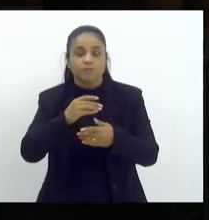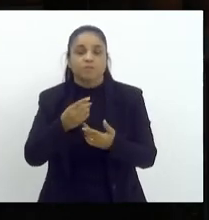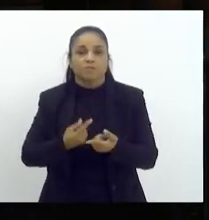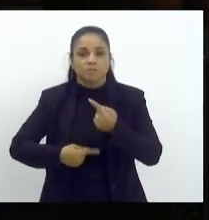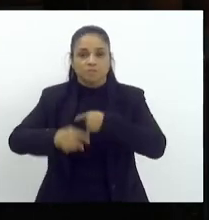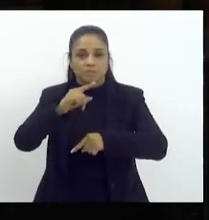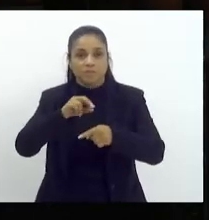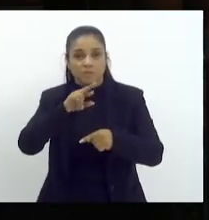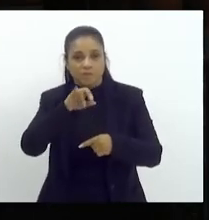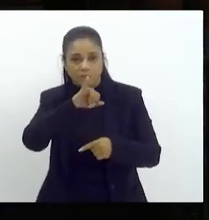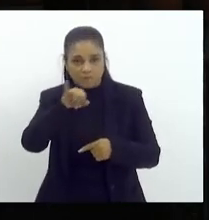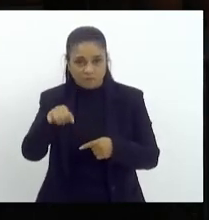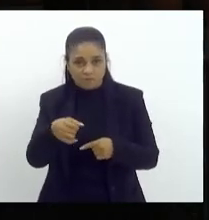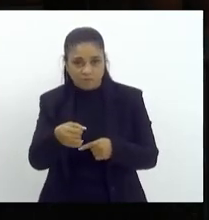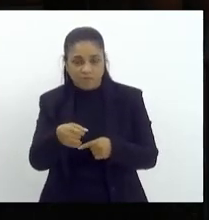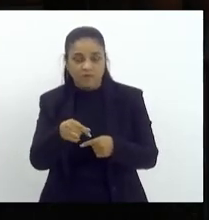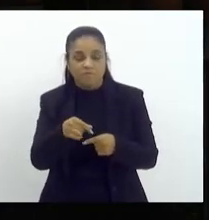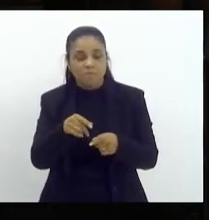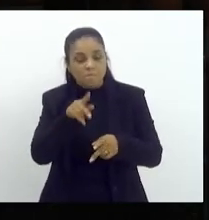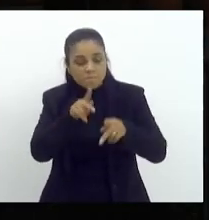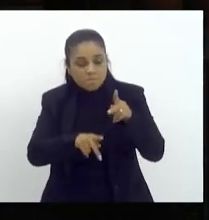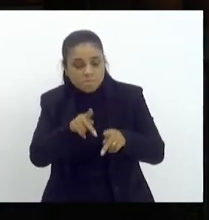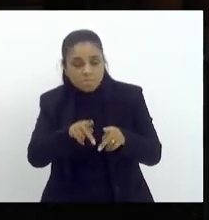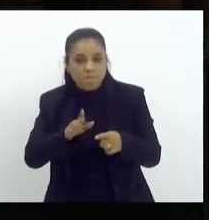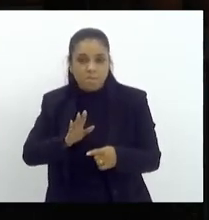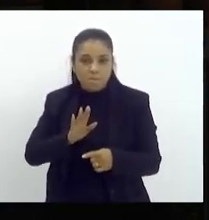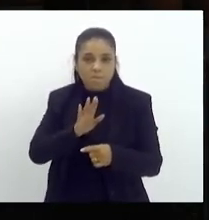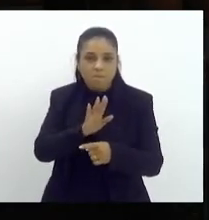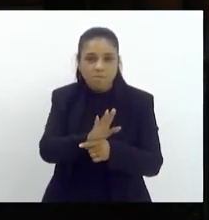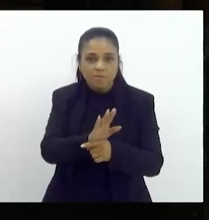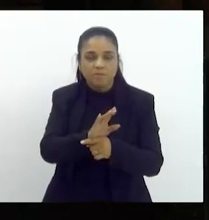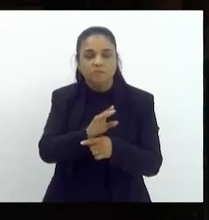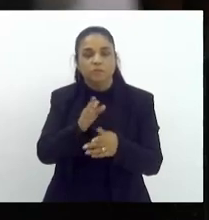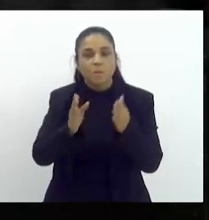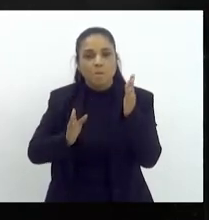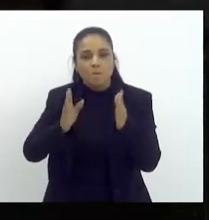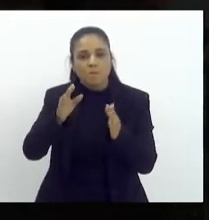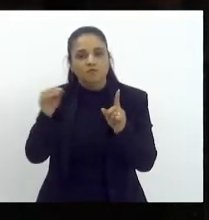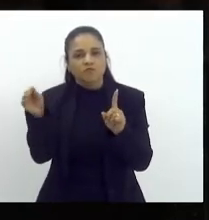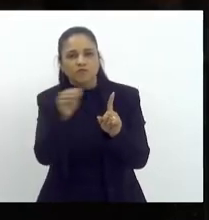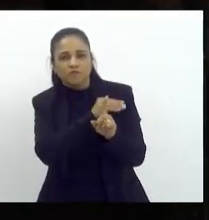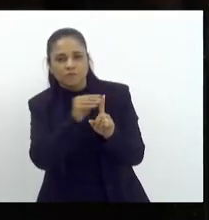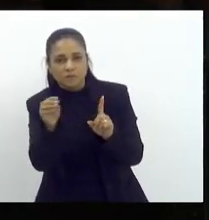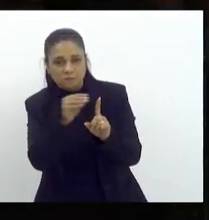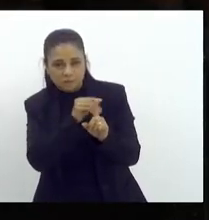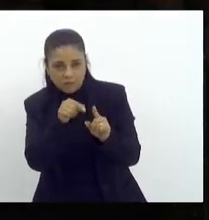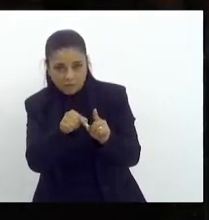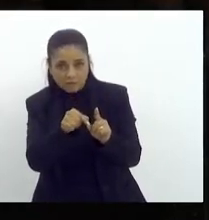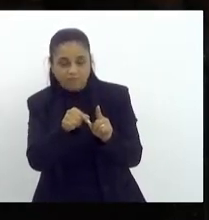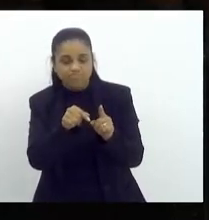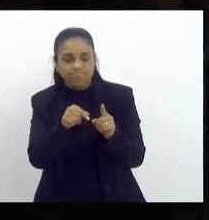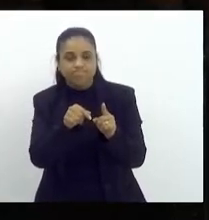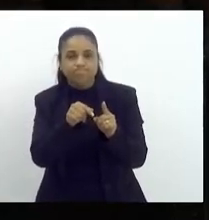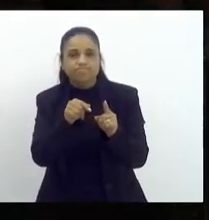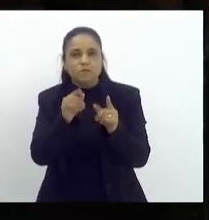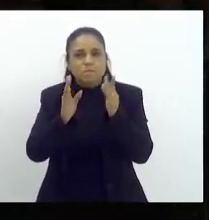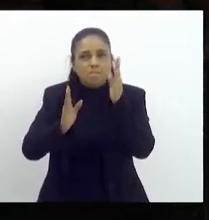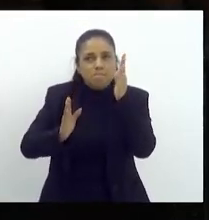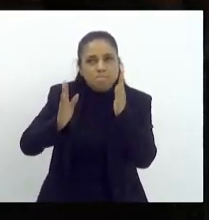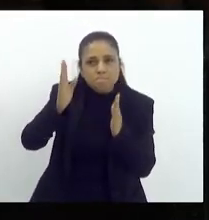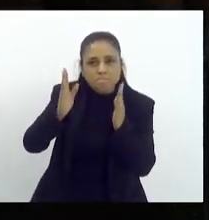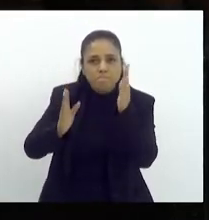para atender a população no momento de vulnerabilidade e num ponto muito específico naquele momento de